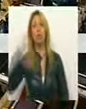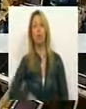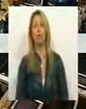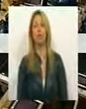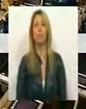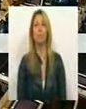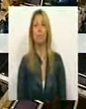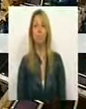a palavra